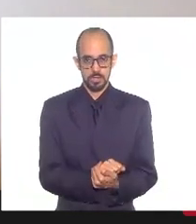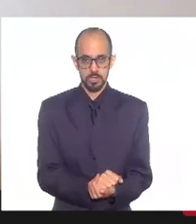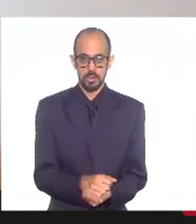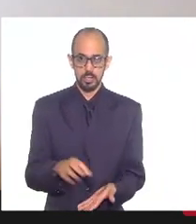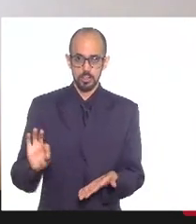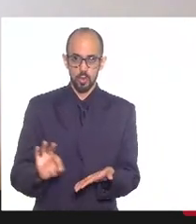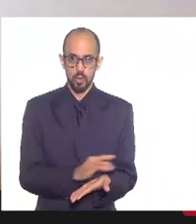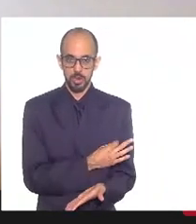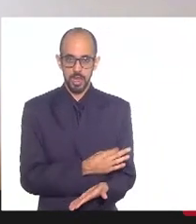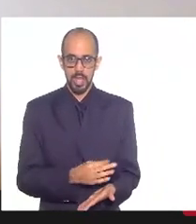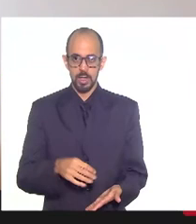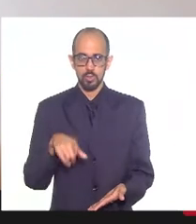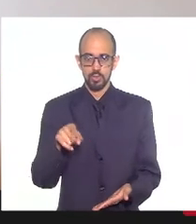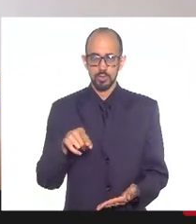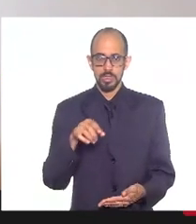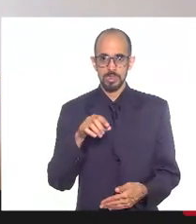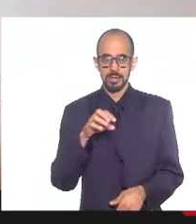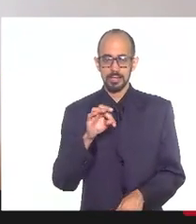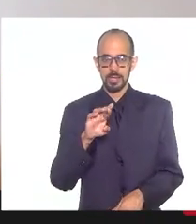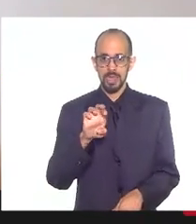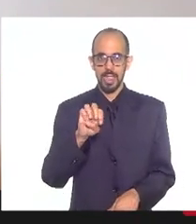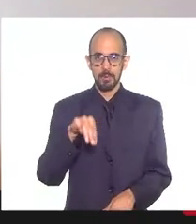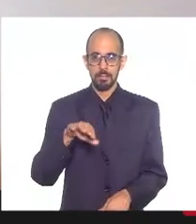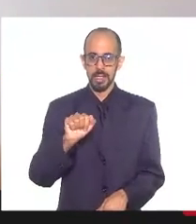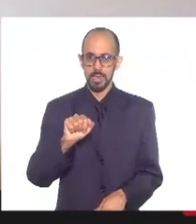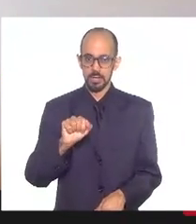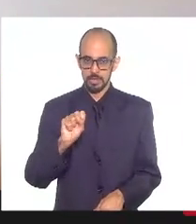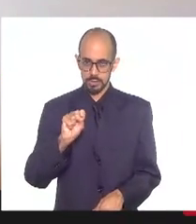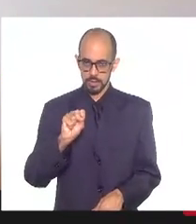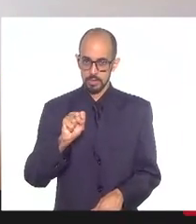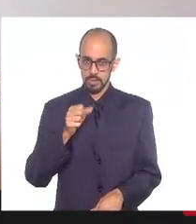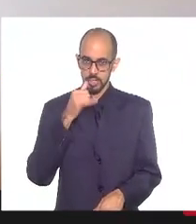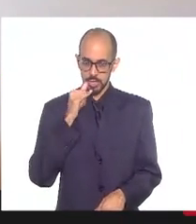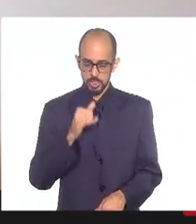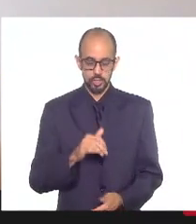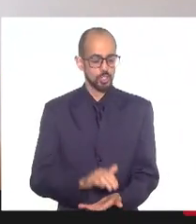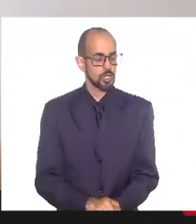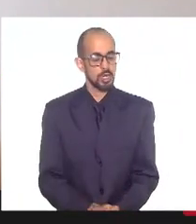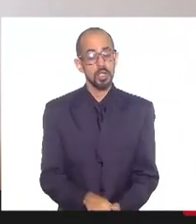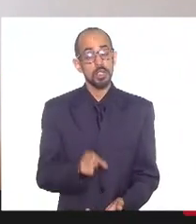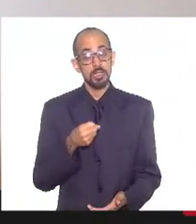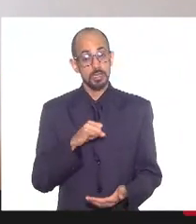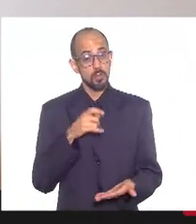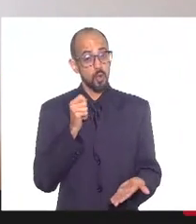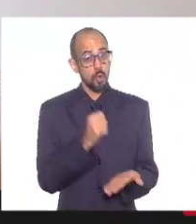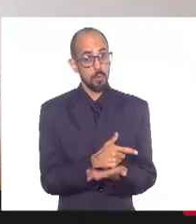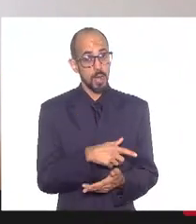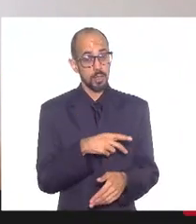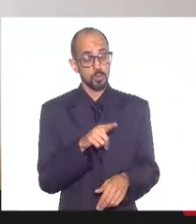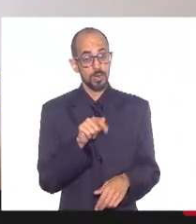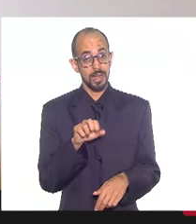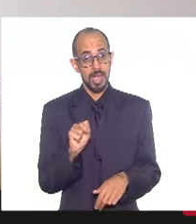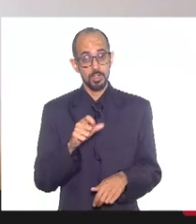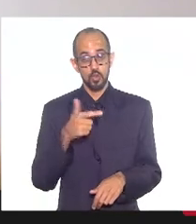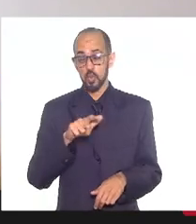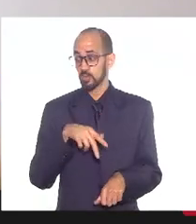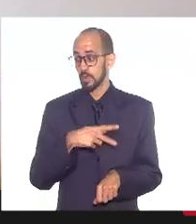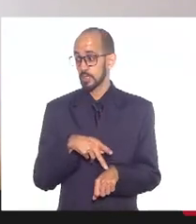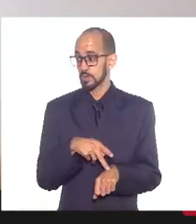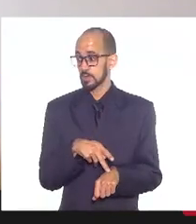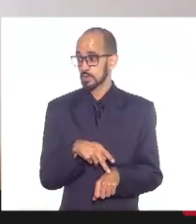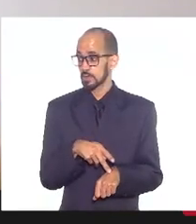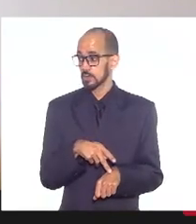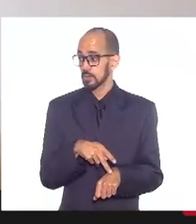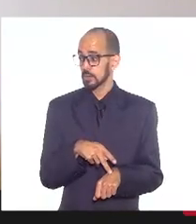sejam abastecida por gás importado. Então, assim, muito além de todos os